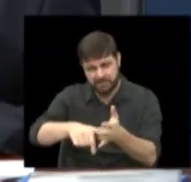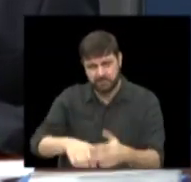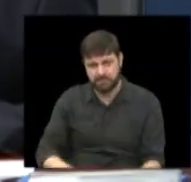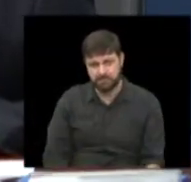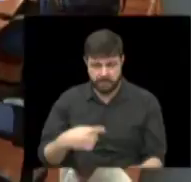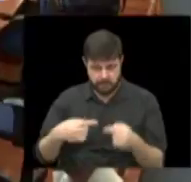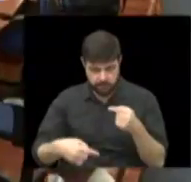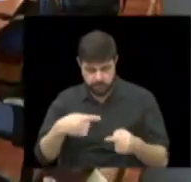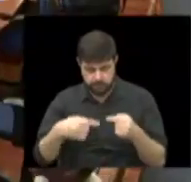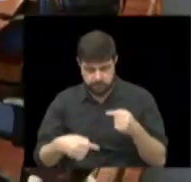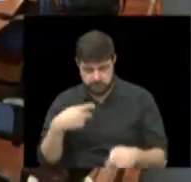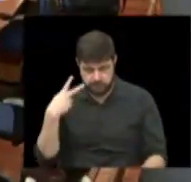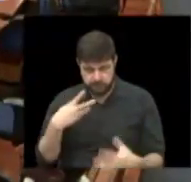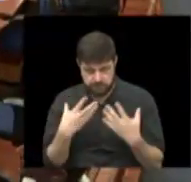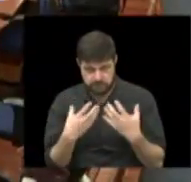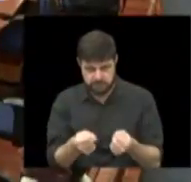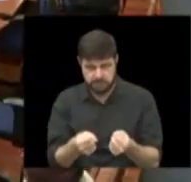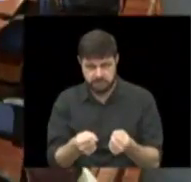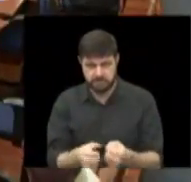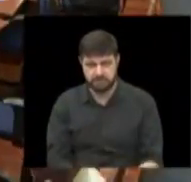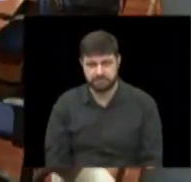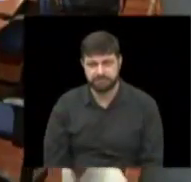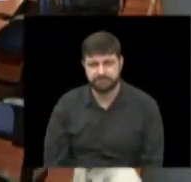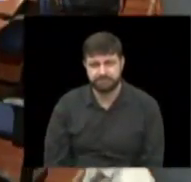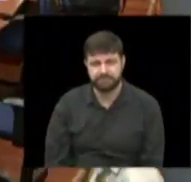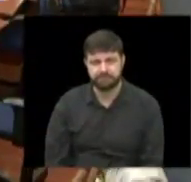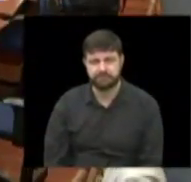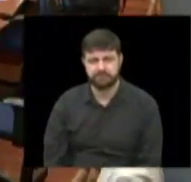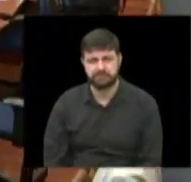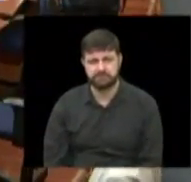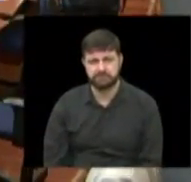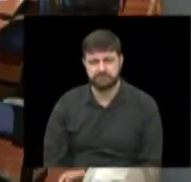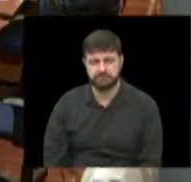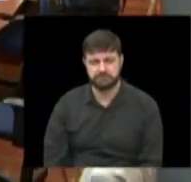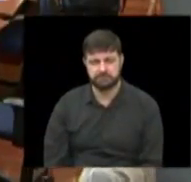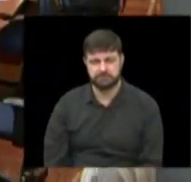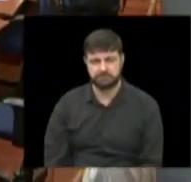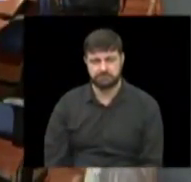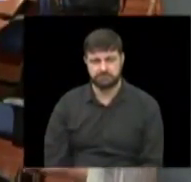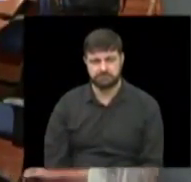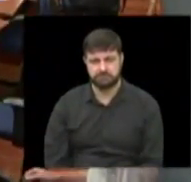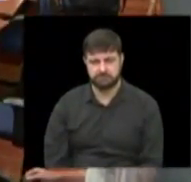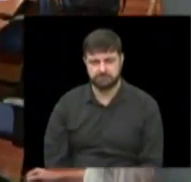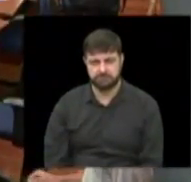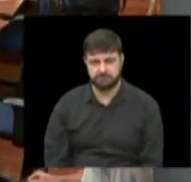melhor instrução. A 14ª reunião durou 2 horas e 55 minutos.